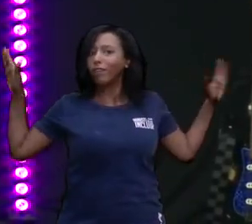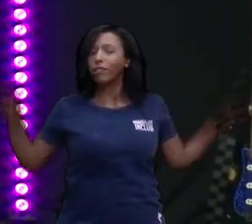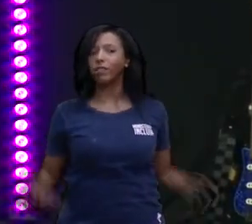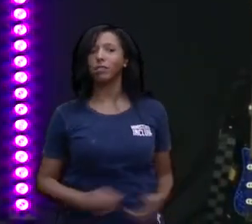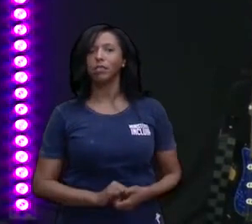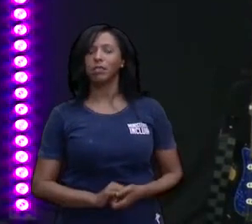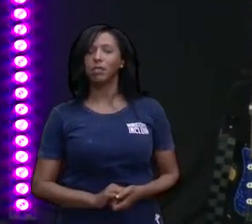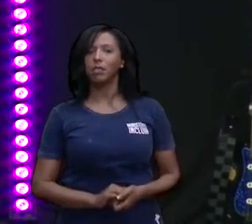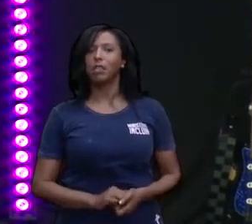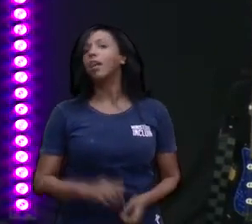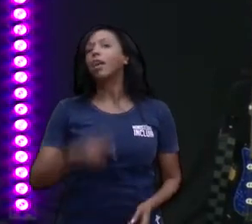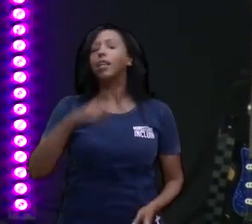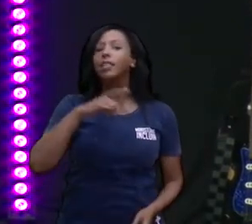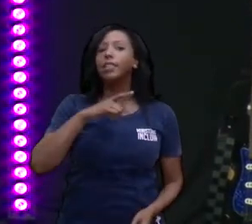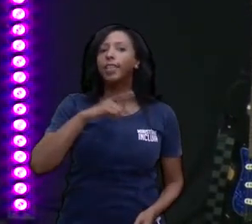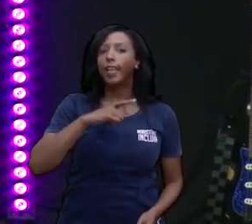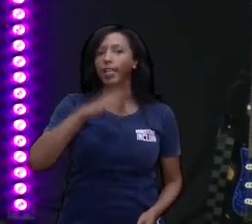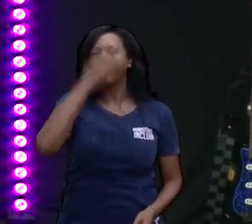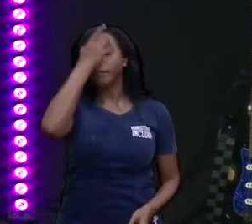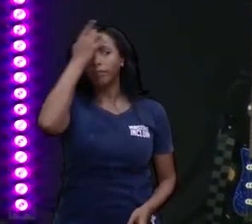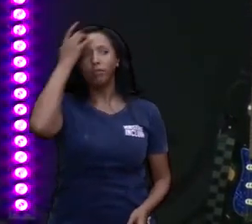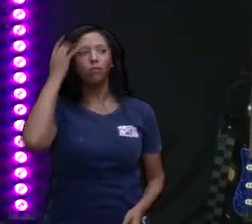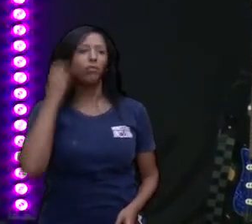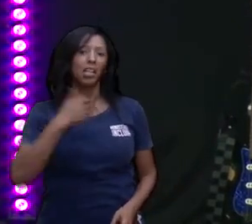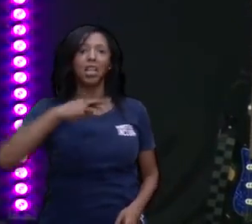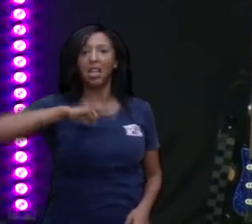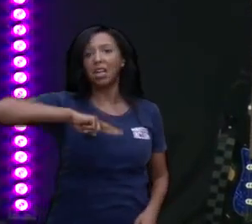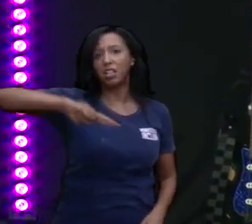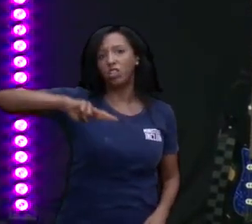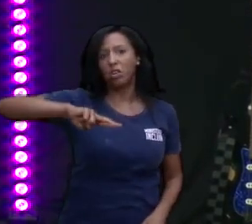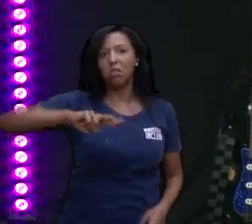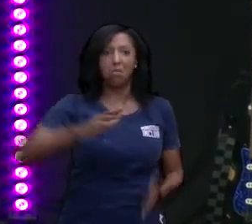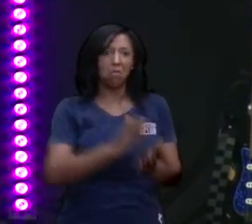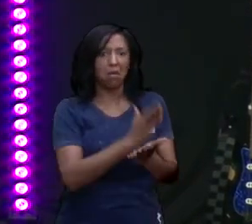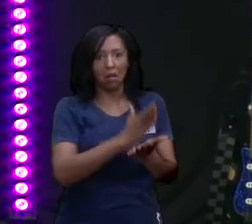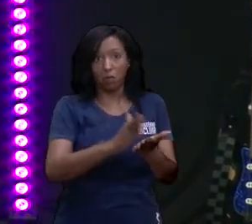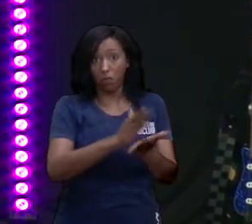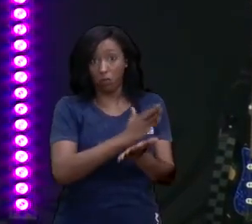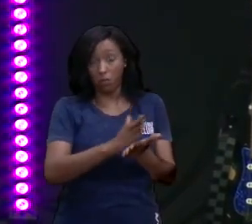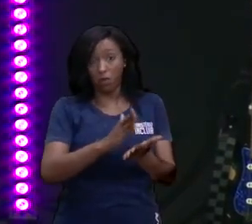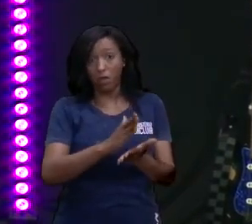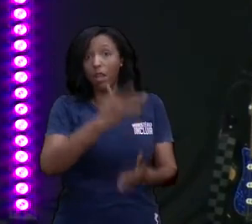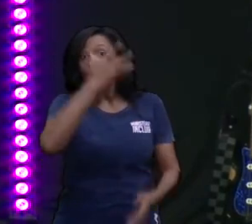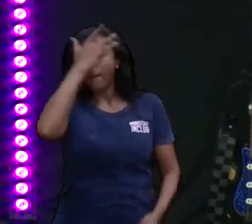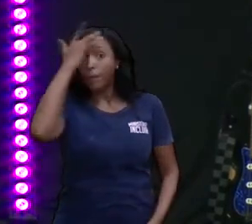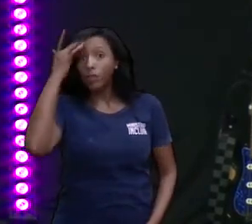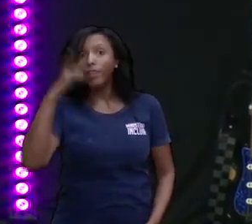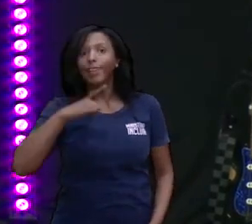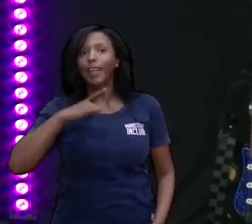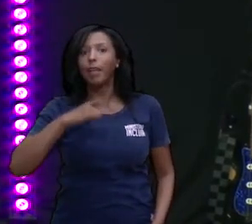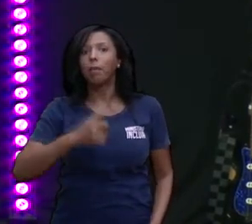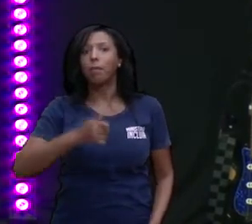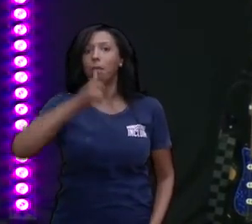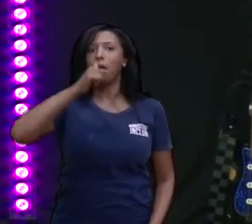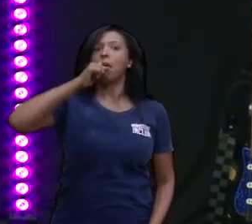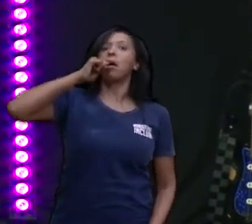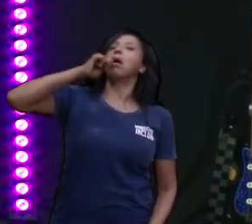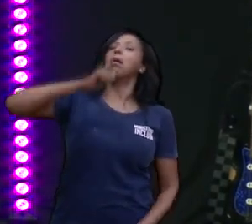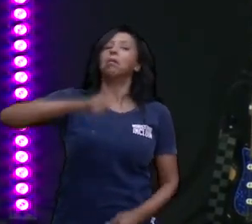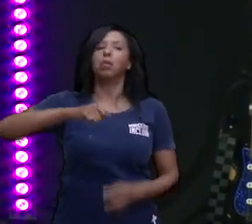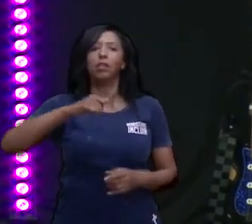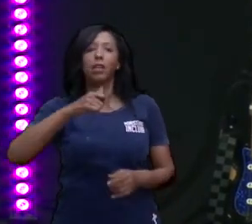existem rituais de algumas religiões onde uma pessoa toma 5 garrafas de cachaça uma atrás da outra e não cai